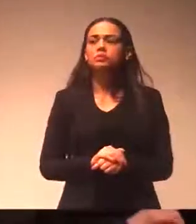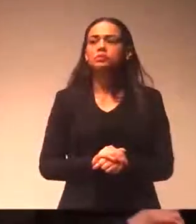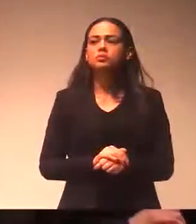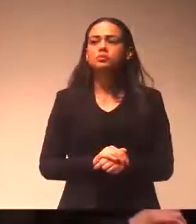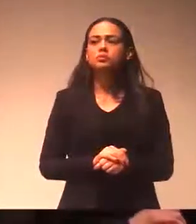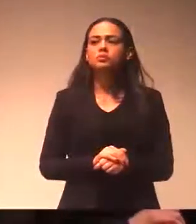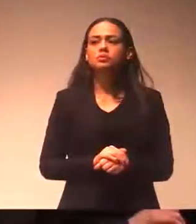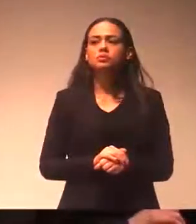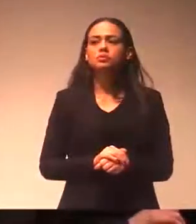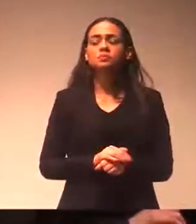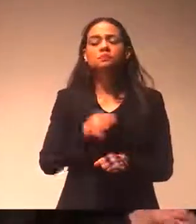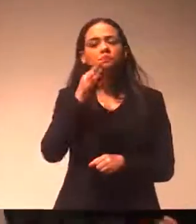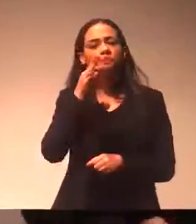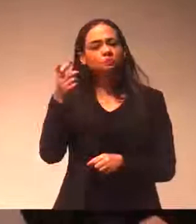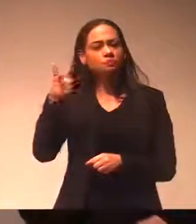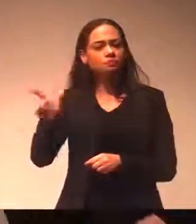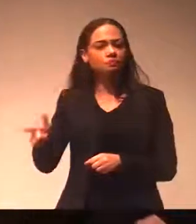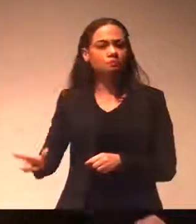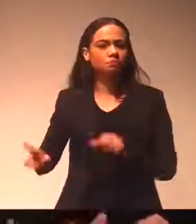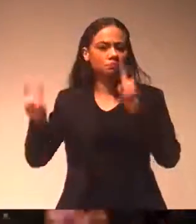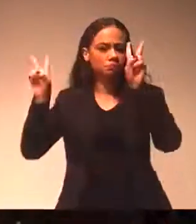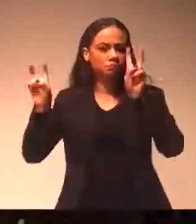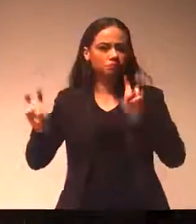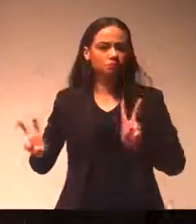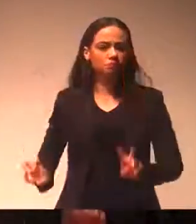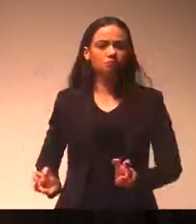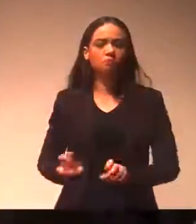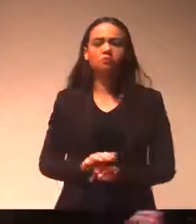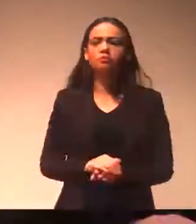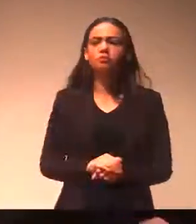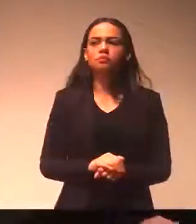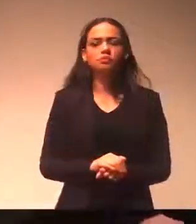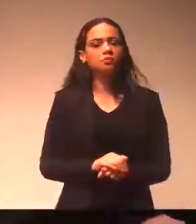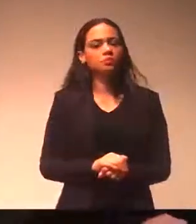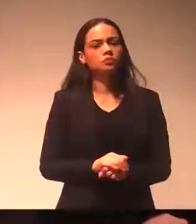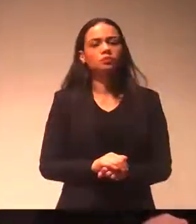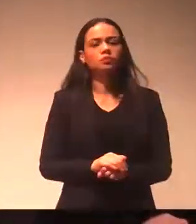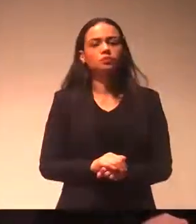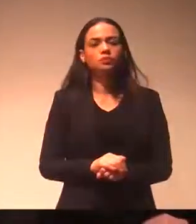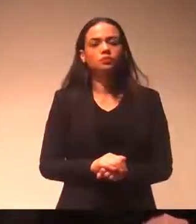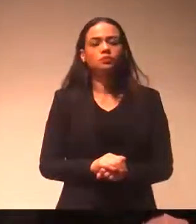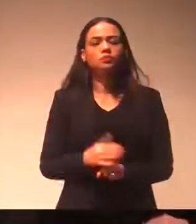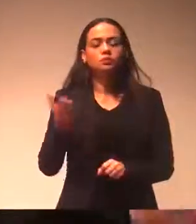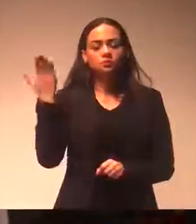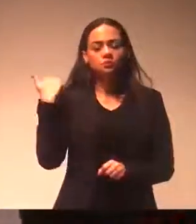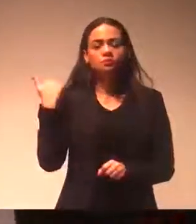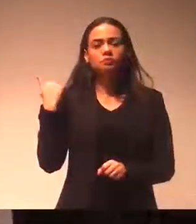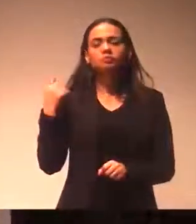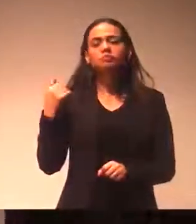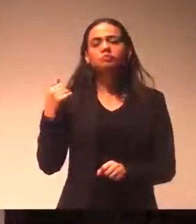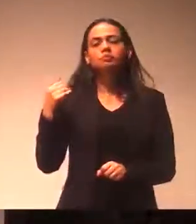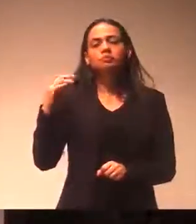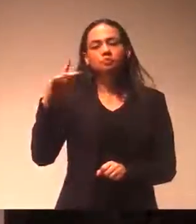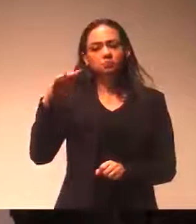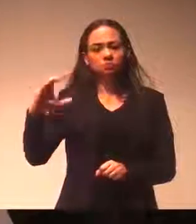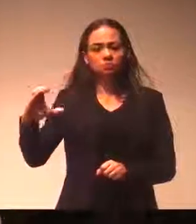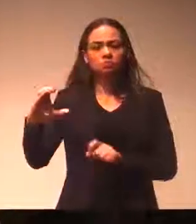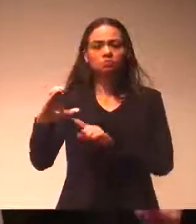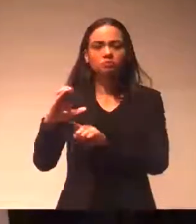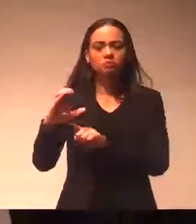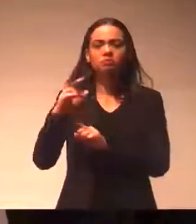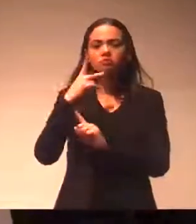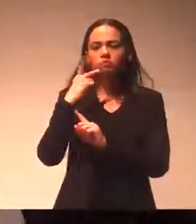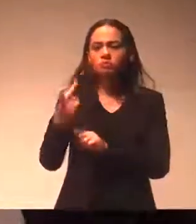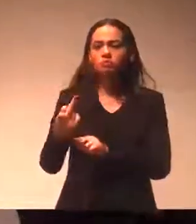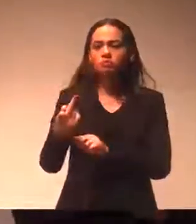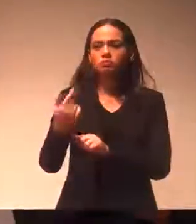outras questões, a tribuna livre, que foi apresentada pelo vereador Edson PC, eu vou apresentar uma emenda, já falei